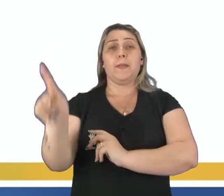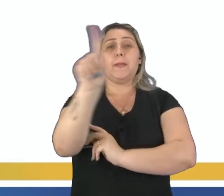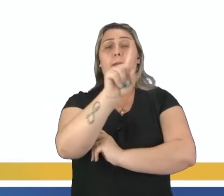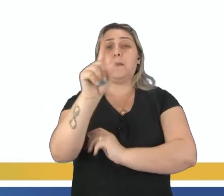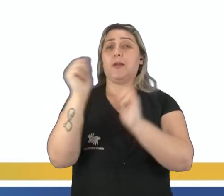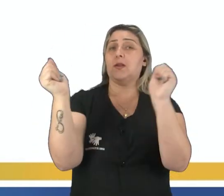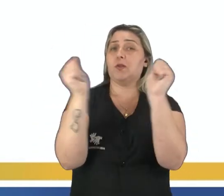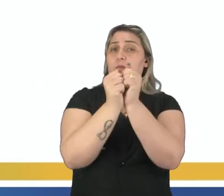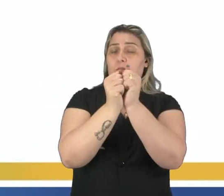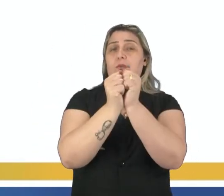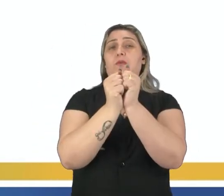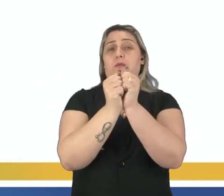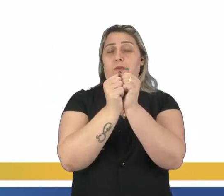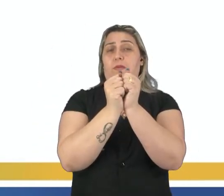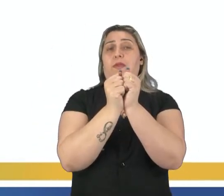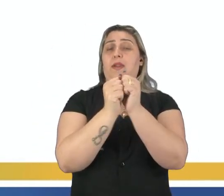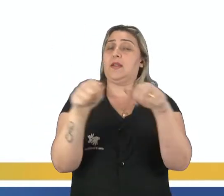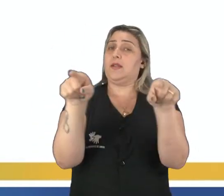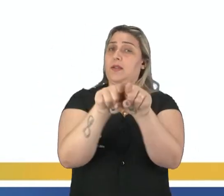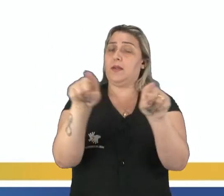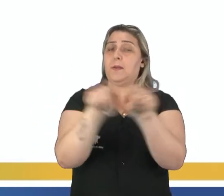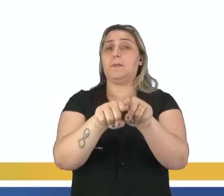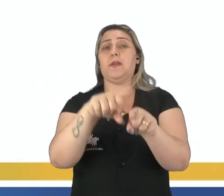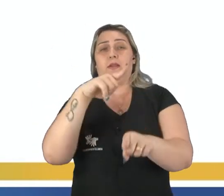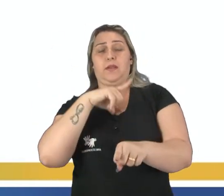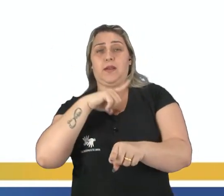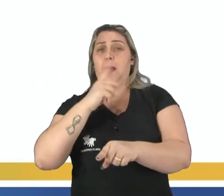precisam estar juntos para que eles também